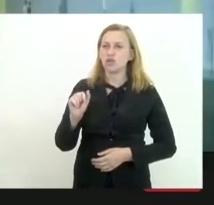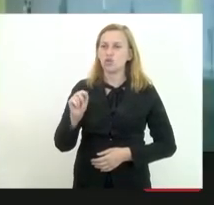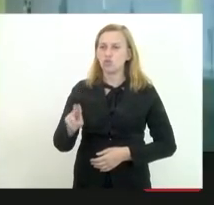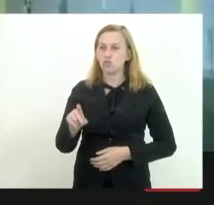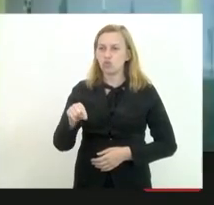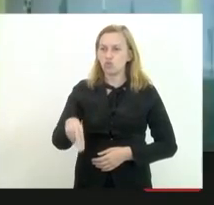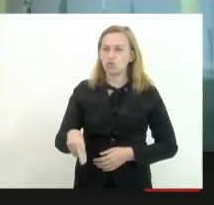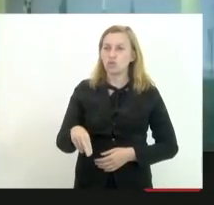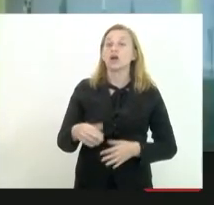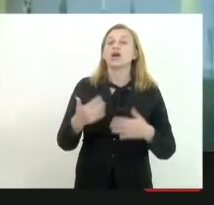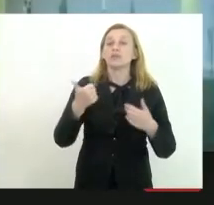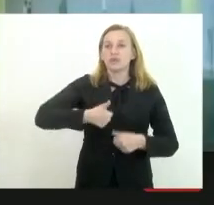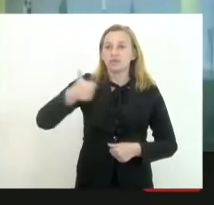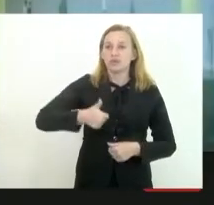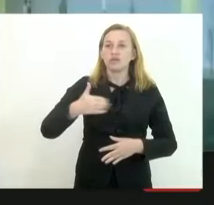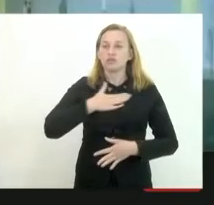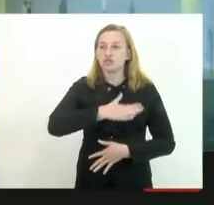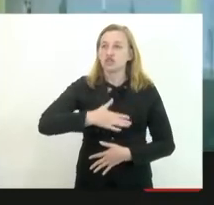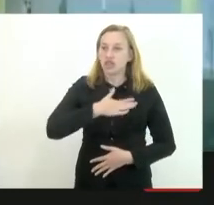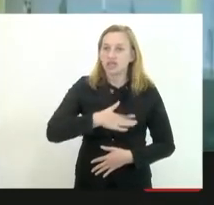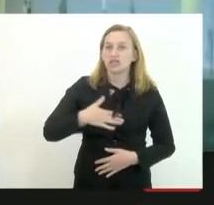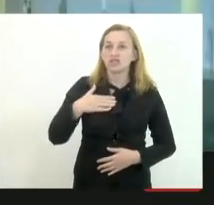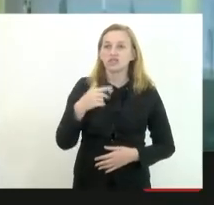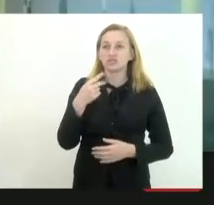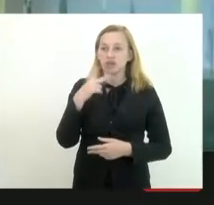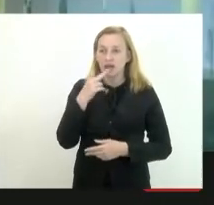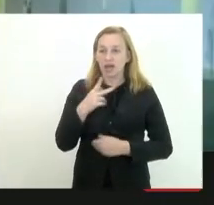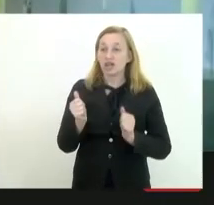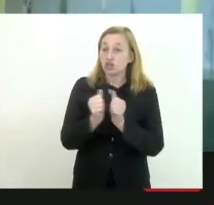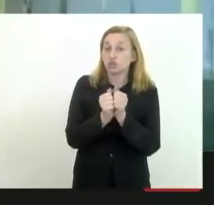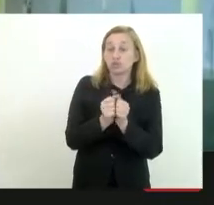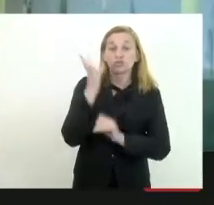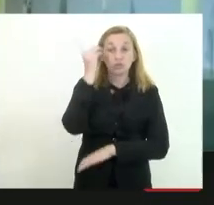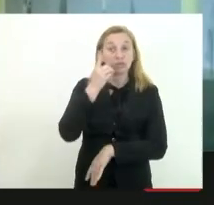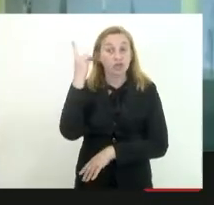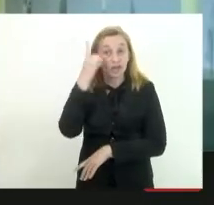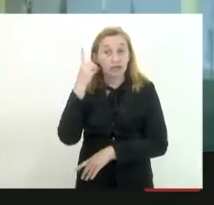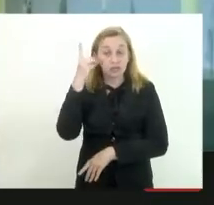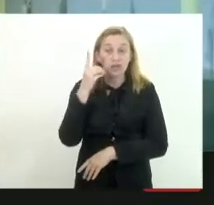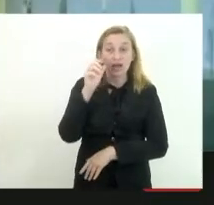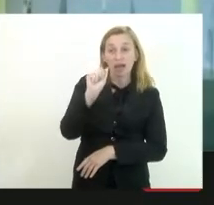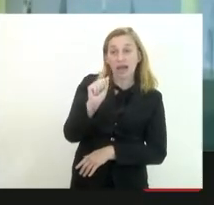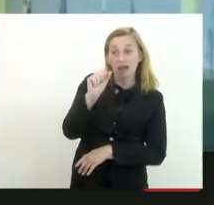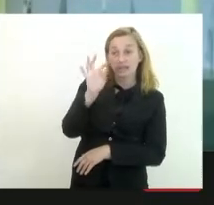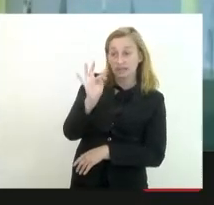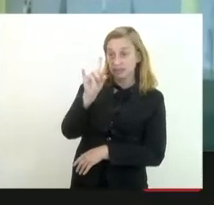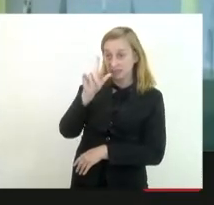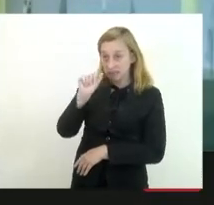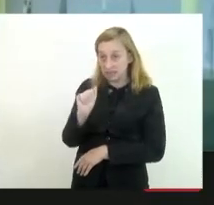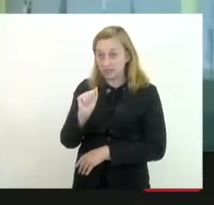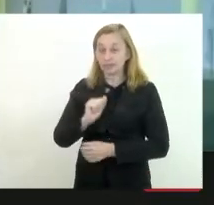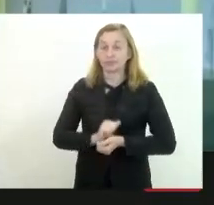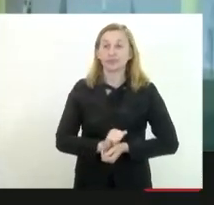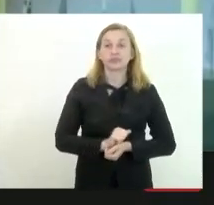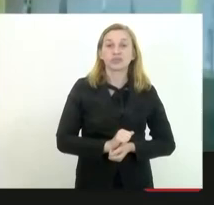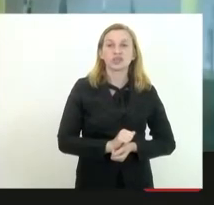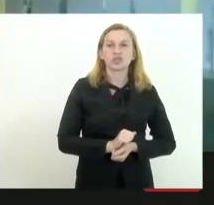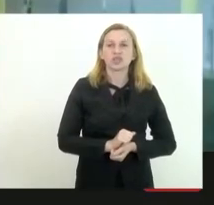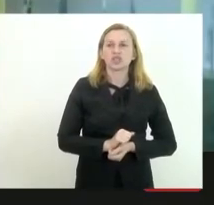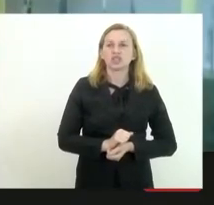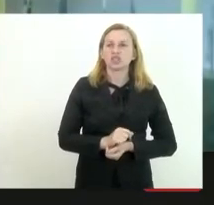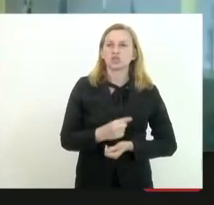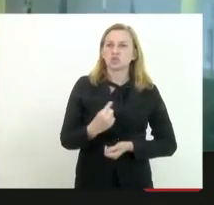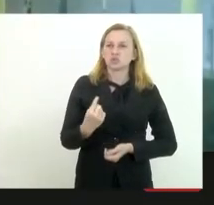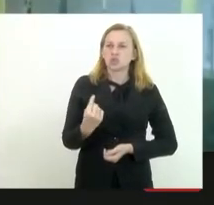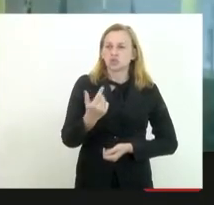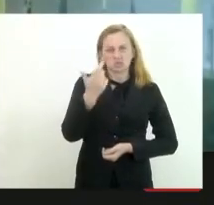primeiramente eu gostaria de fazer uma observação junto ao deputado Atila Nunes, é que nós não